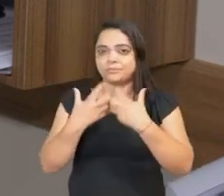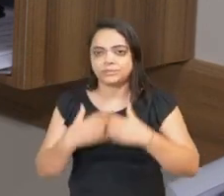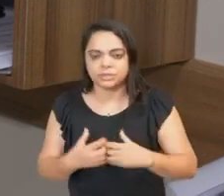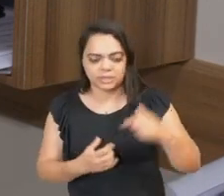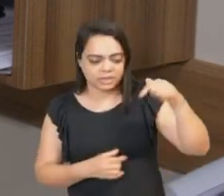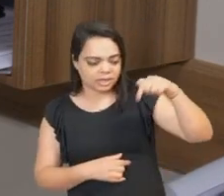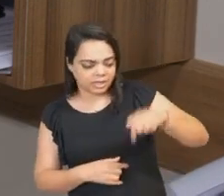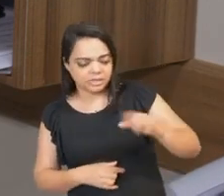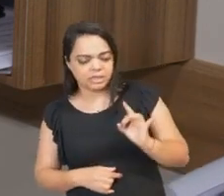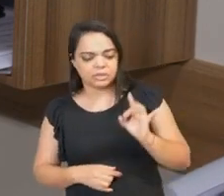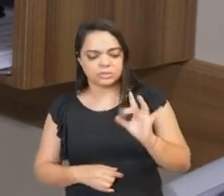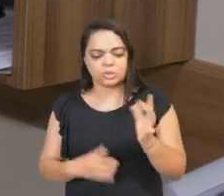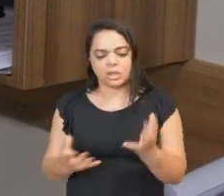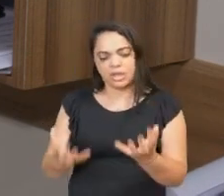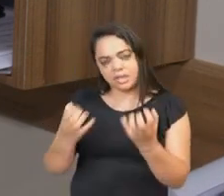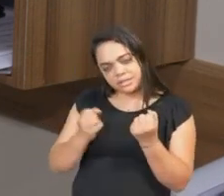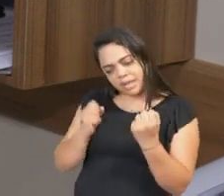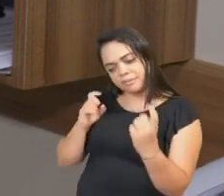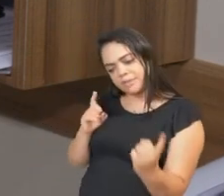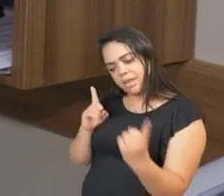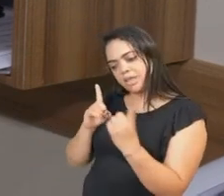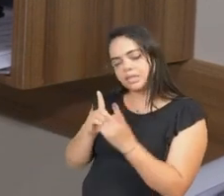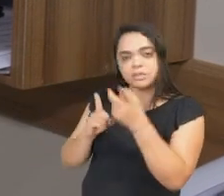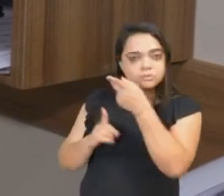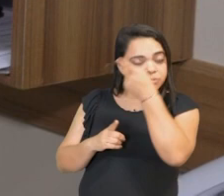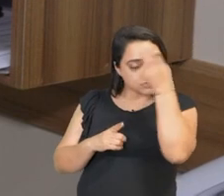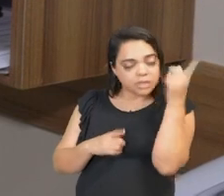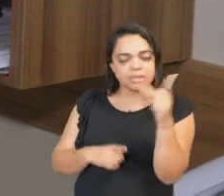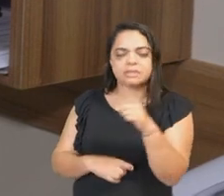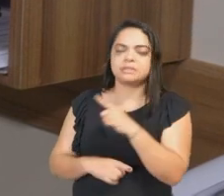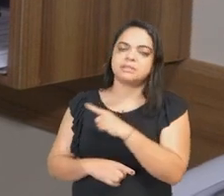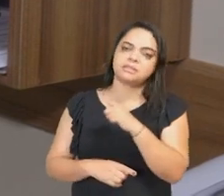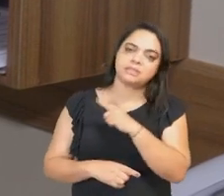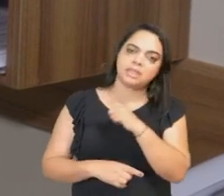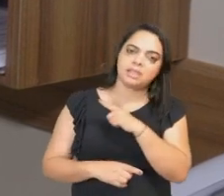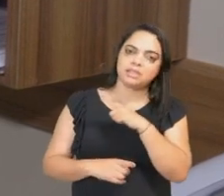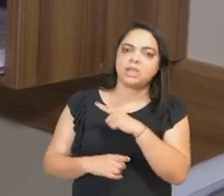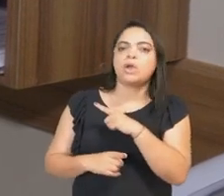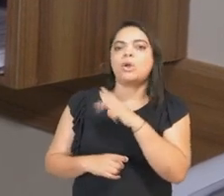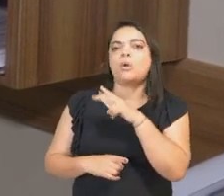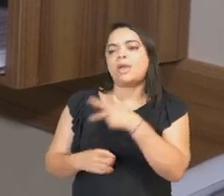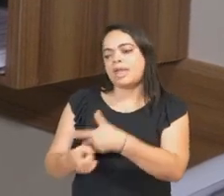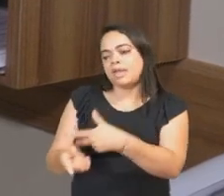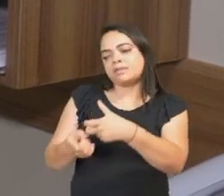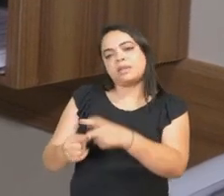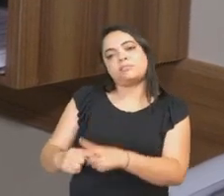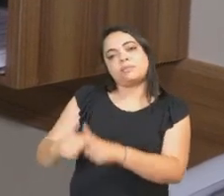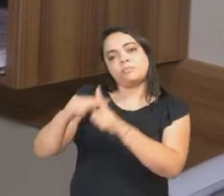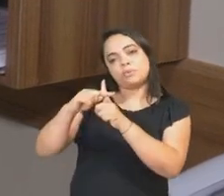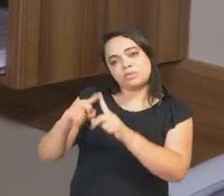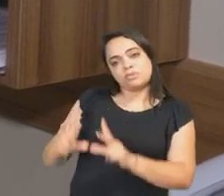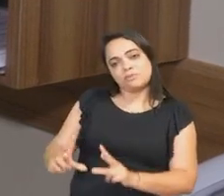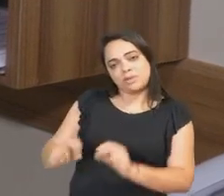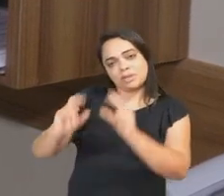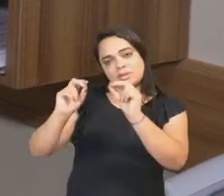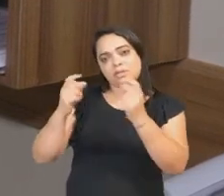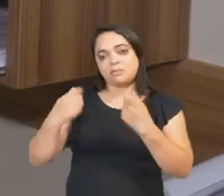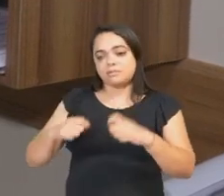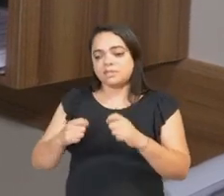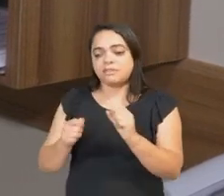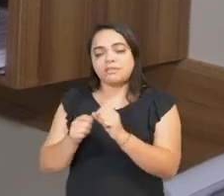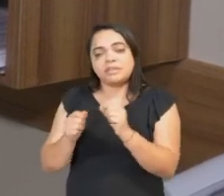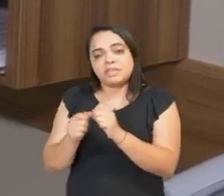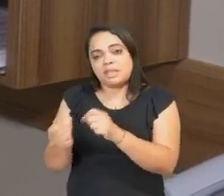fluxo a gente só recebe só atende pacientes que tem o diagnóstico positivo então eles têm que ter feito um